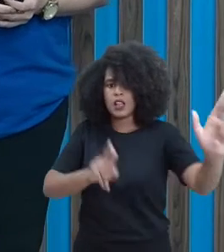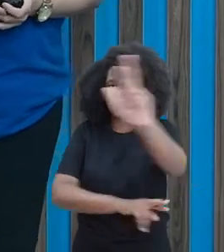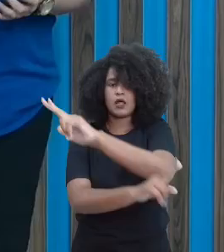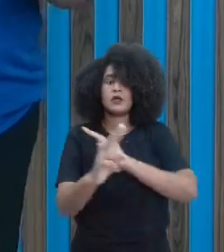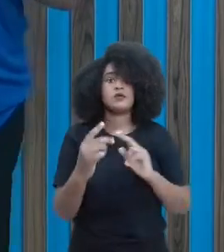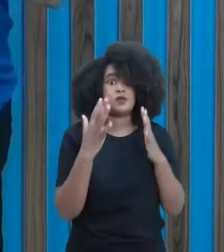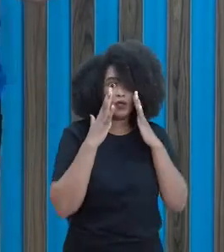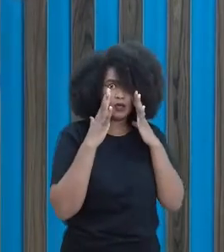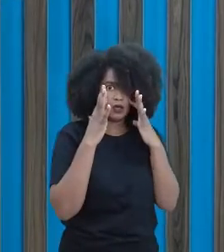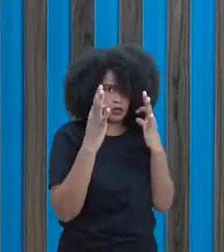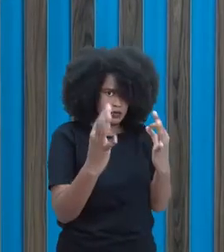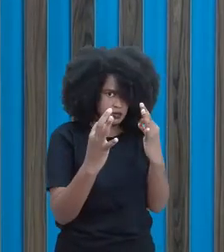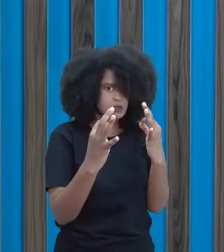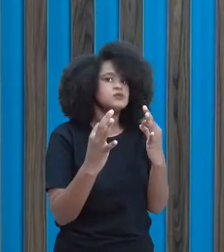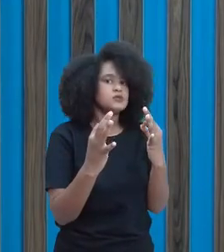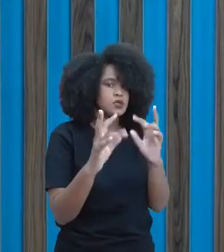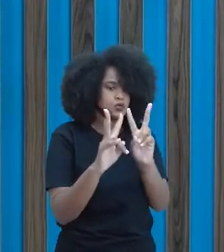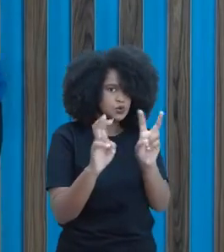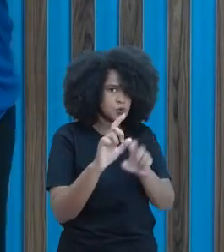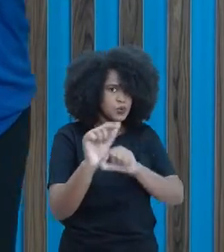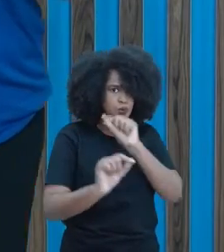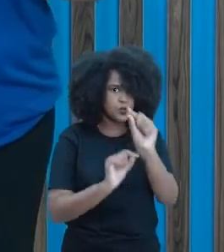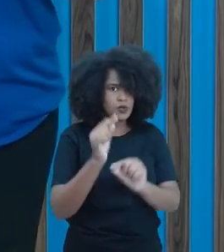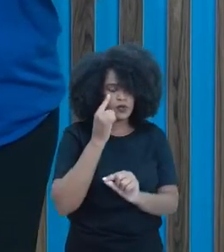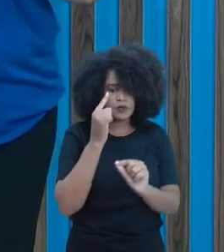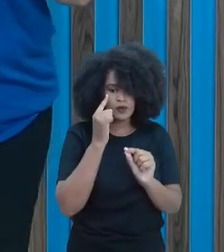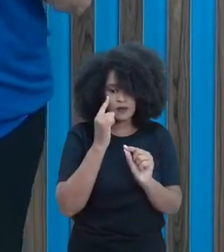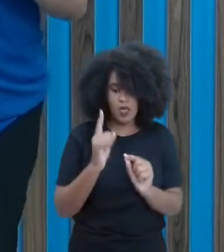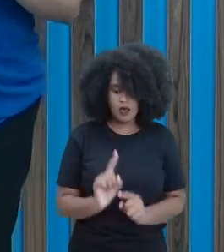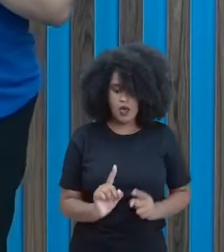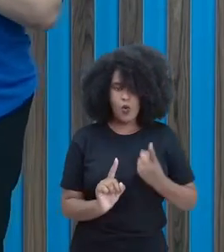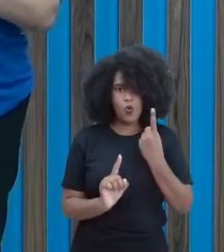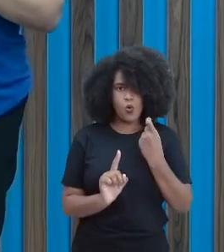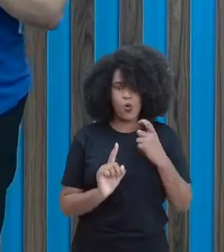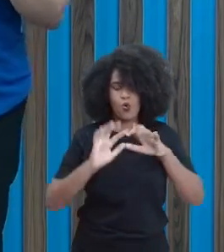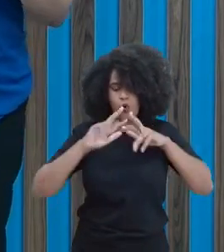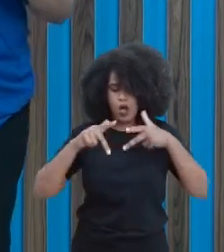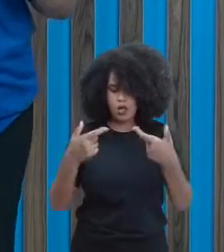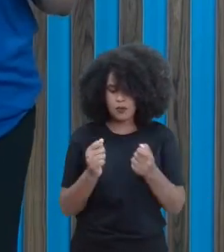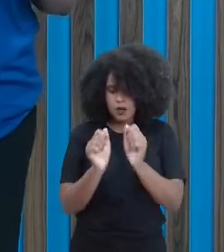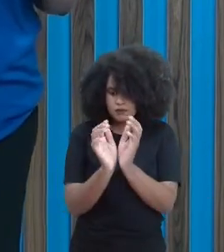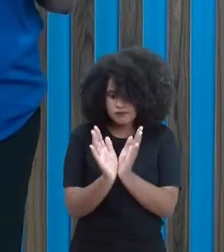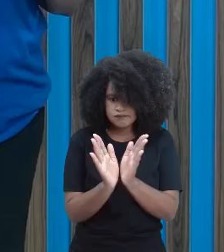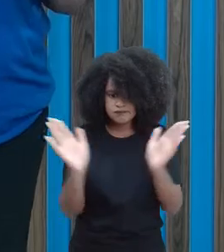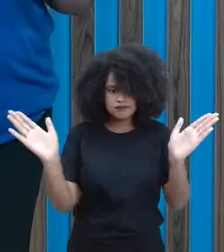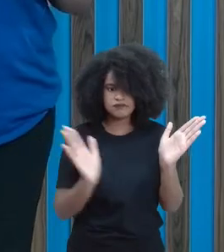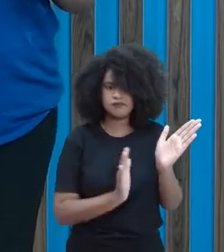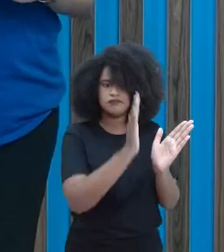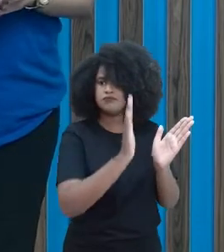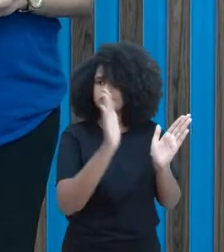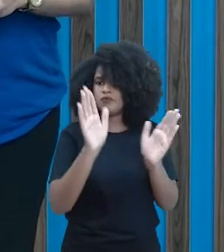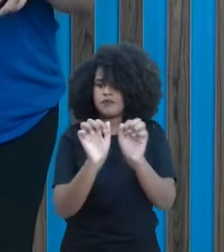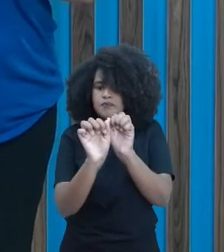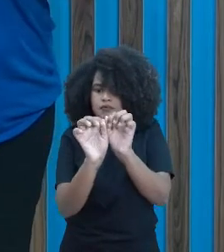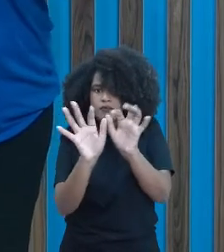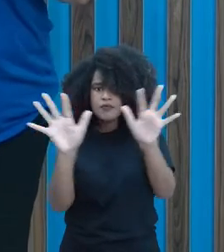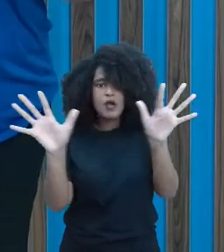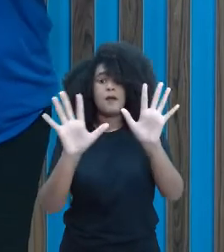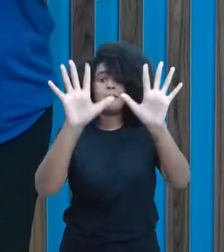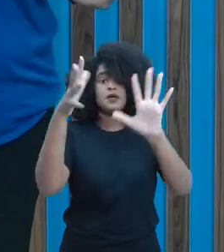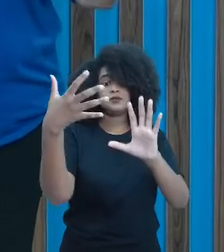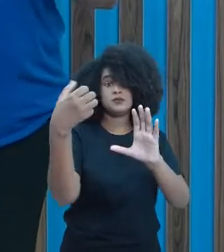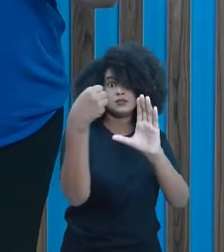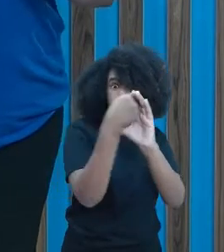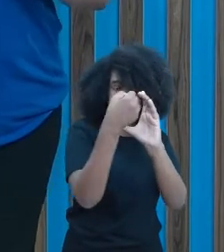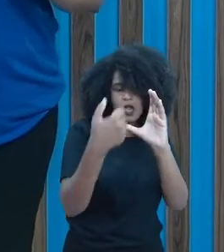história aí, dessa divergência aí, né, dessa separação dessas espécies e desse acúmulo de características, porque isso tem